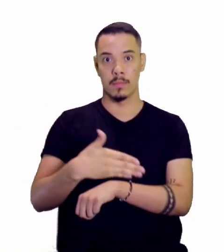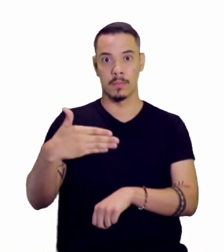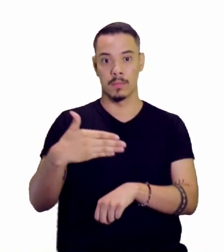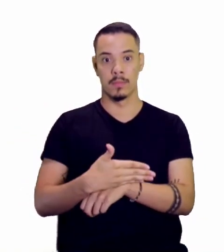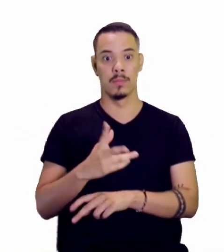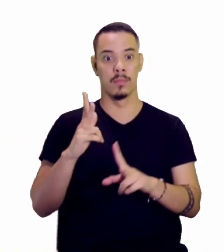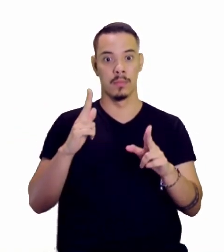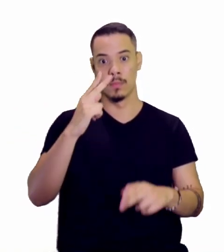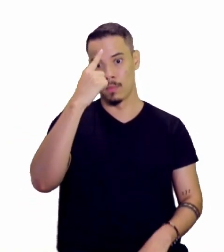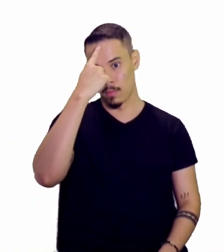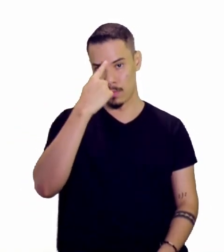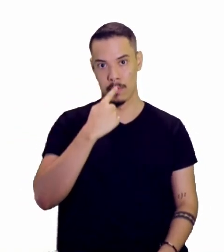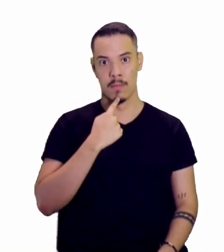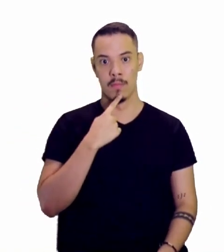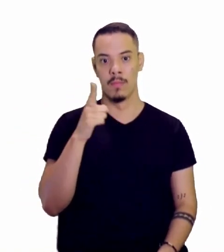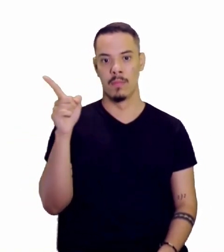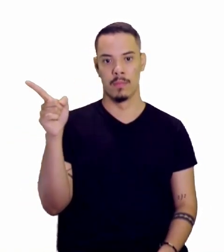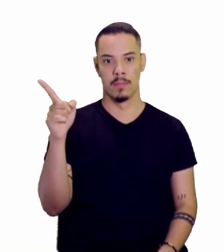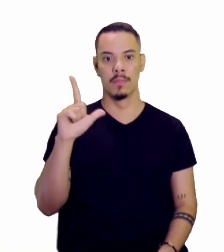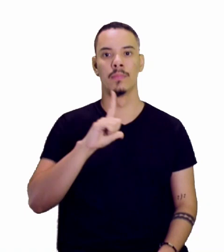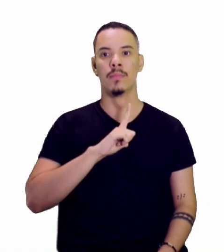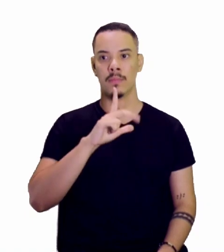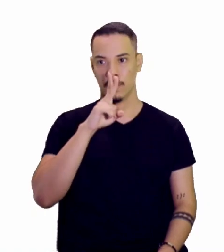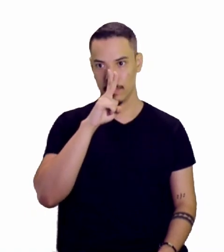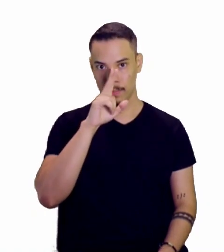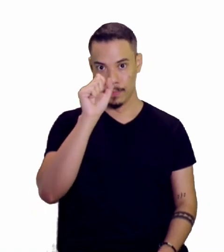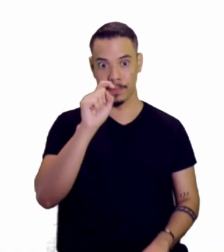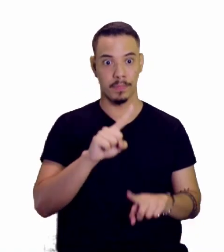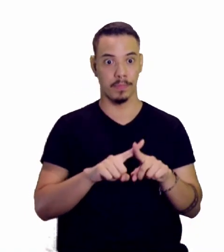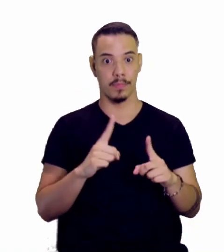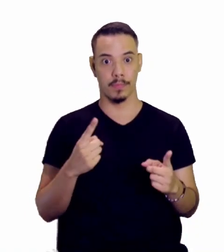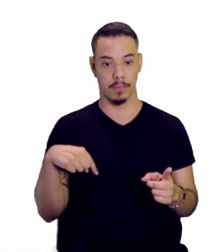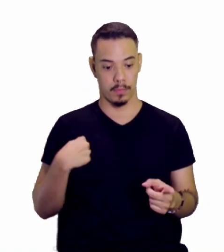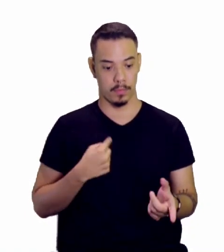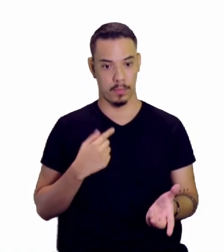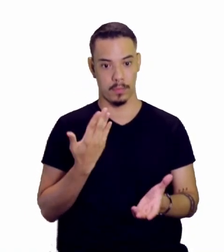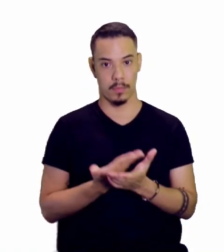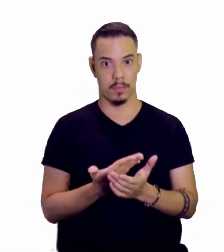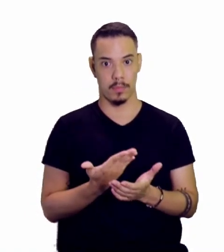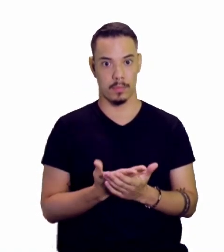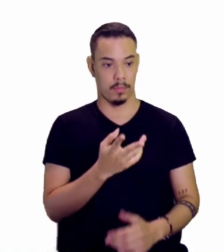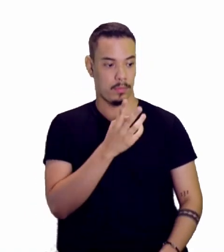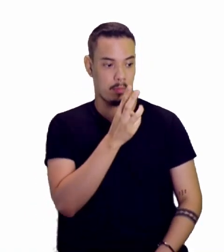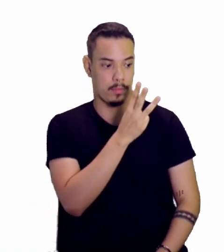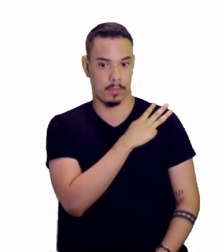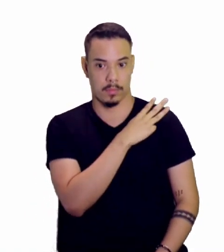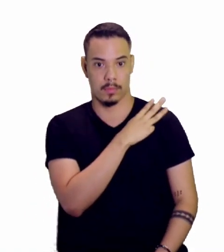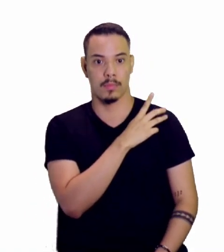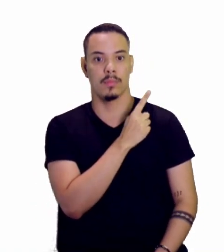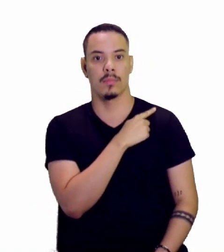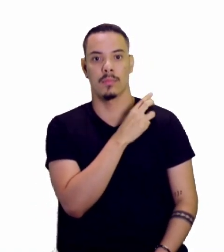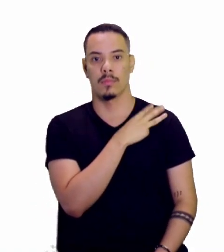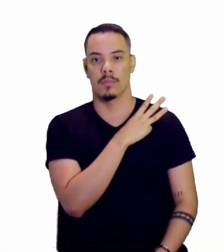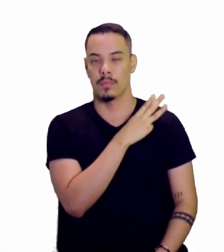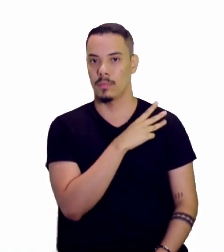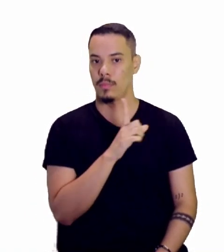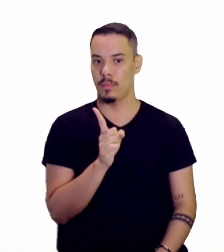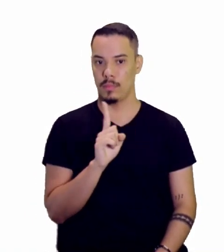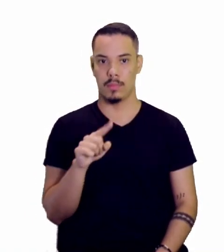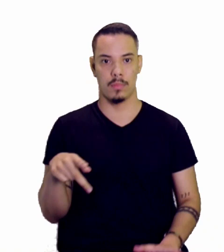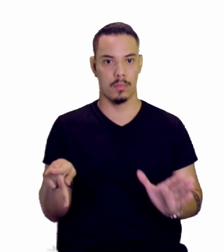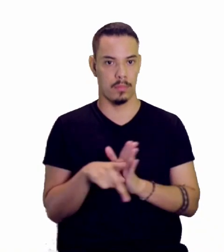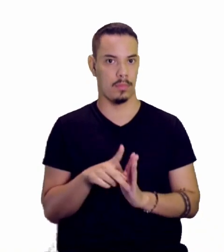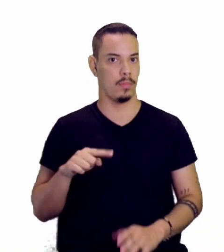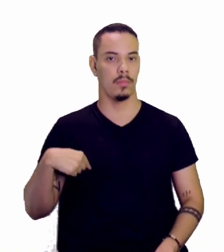a figura. Lembrando que tem força variável, só que não estudamos no ensino médio. Isso. Né? Aí muda as equações, então não é para